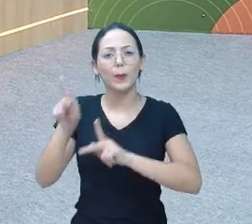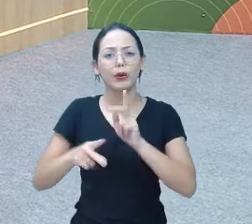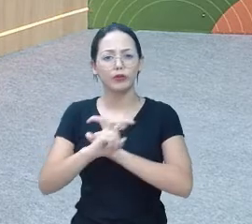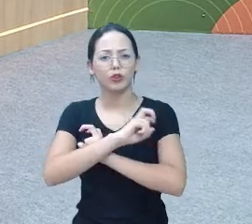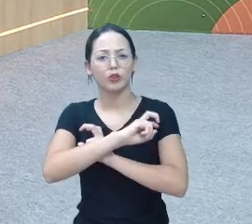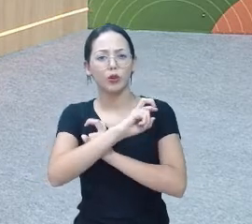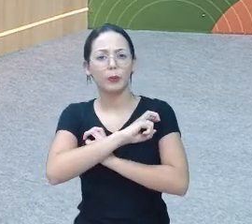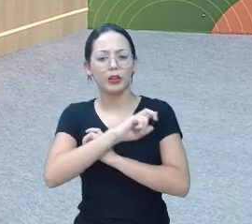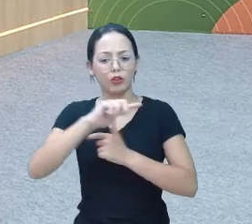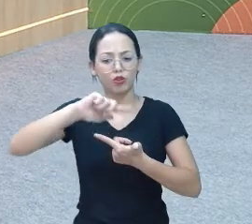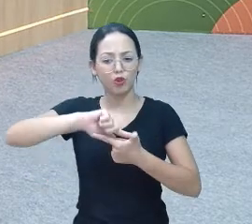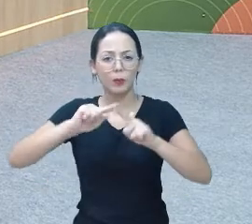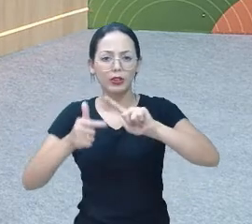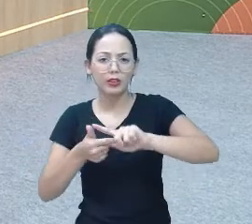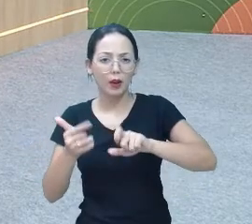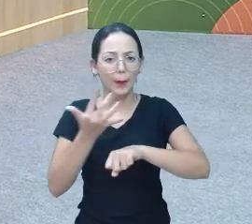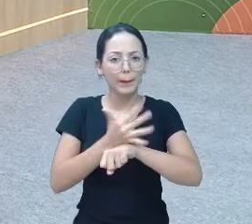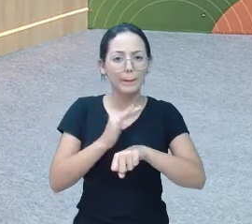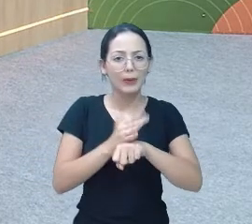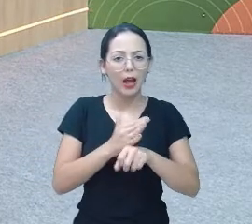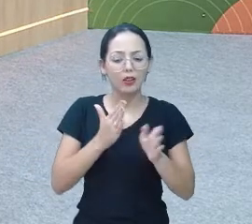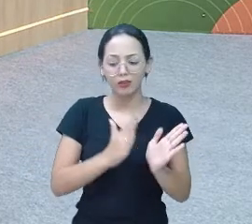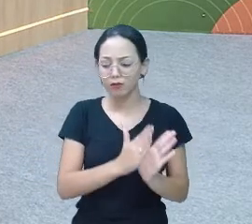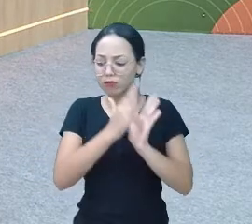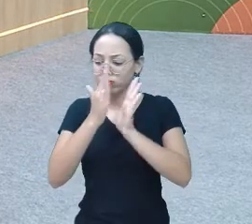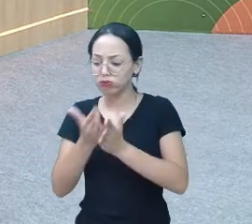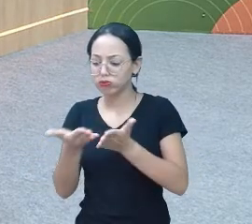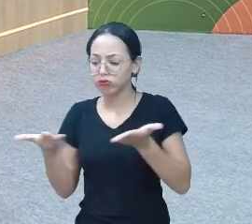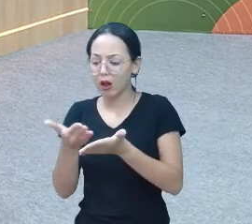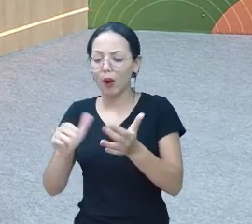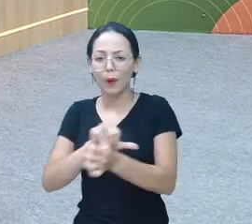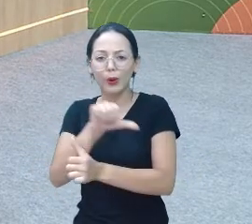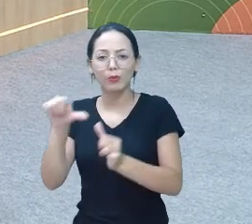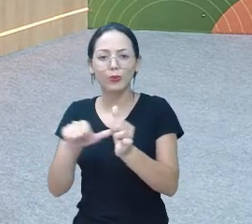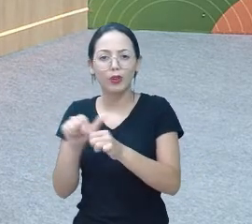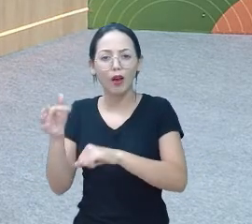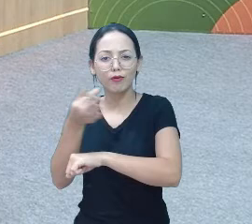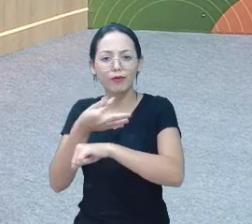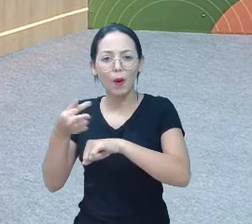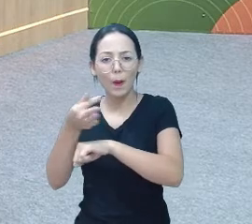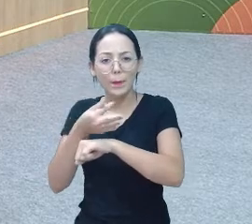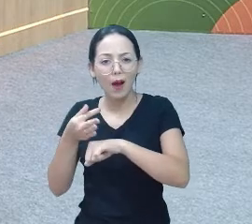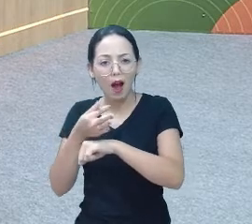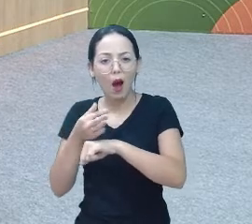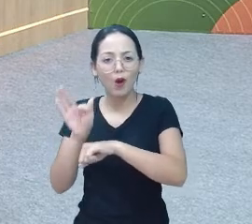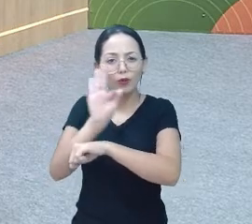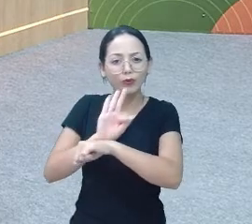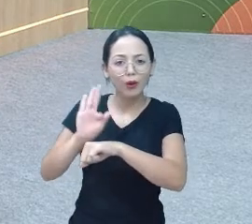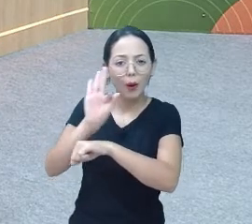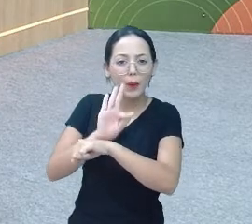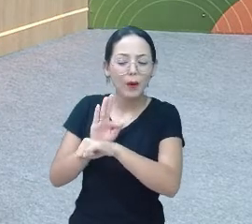prática para essa geometria muito mais formal, muito mais conceitual. Por exemplo, quando ele diz